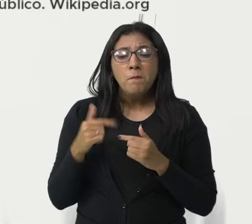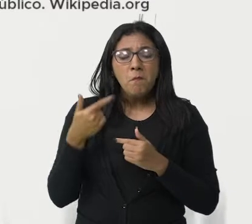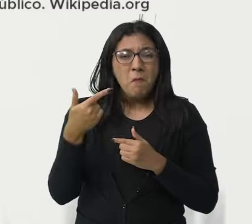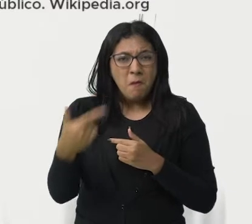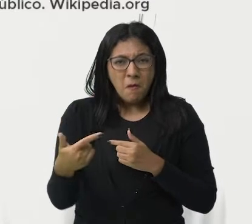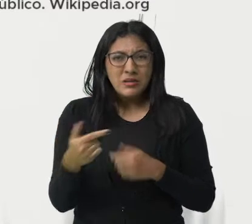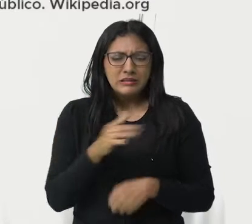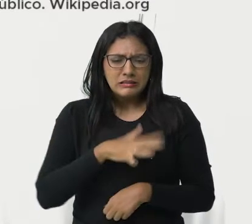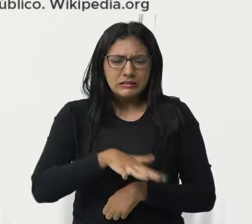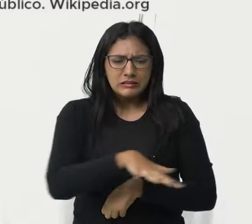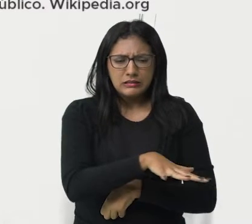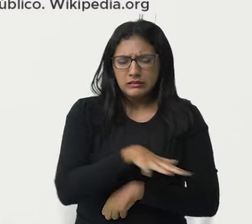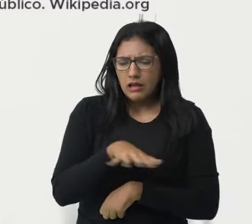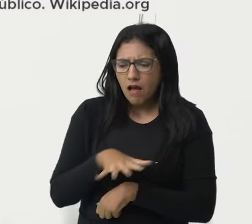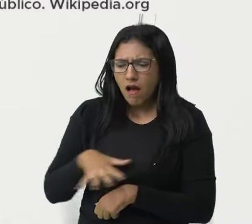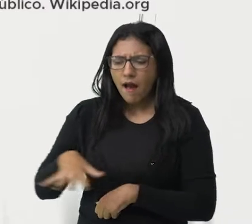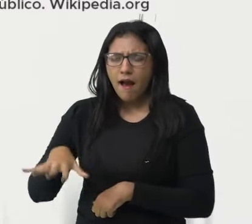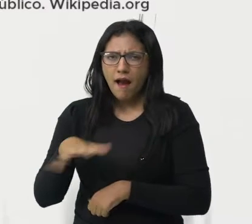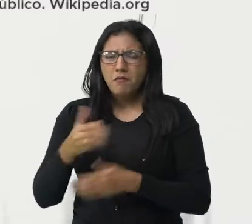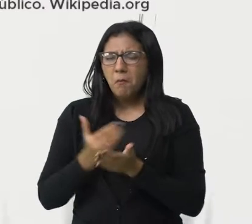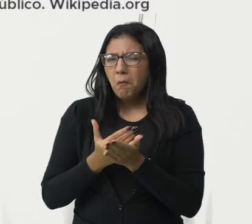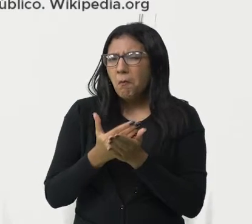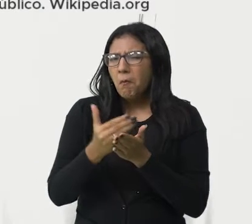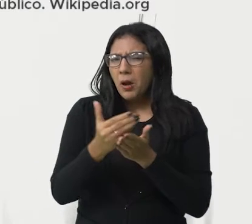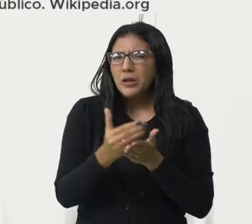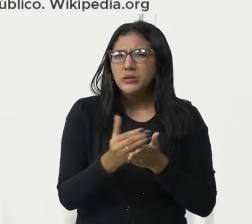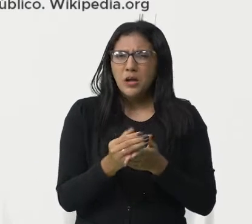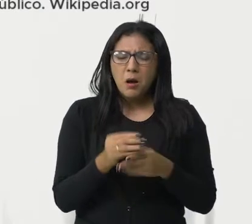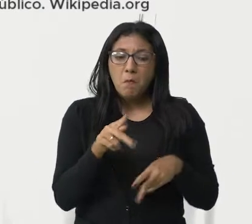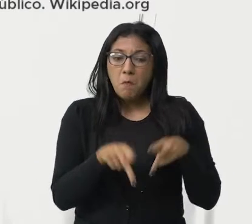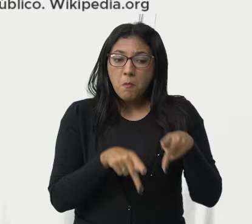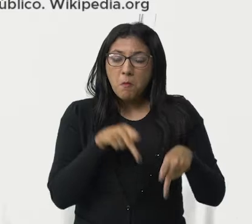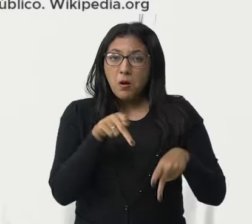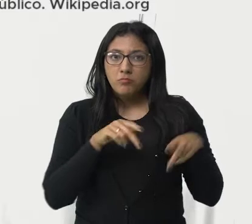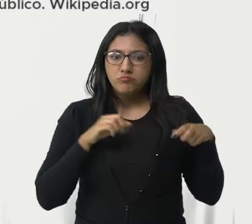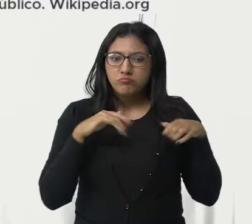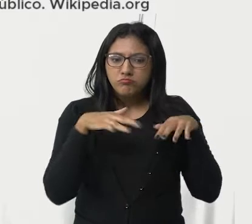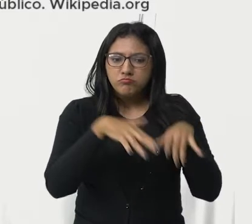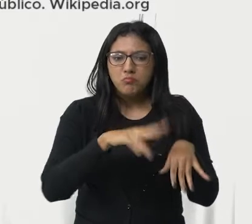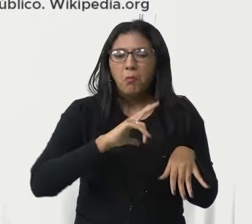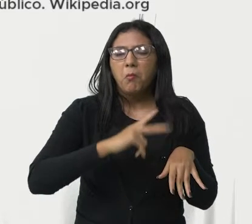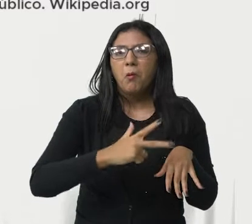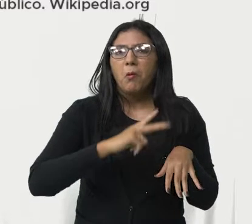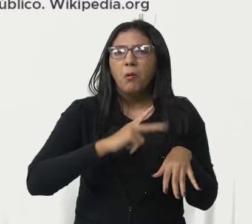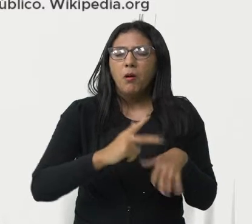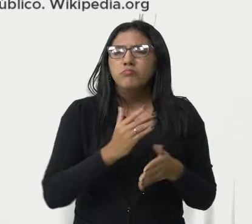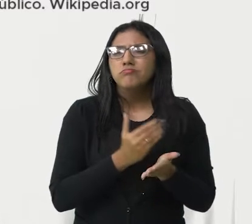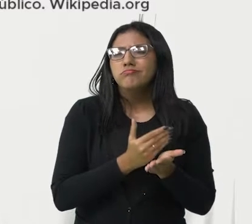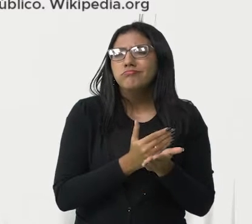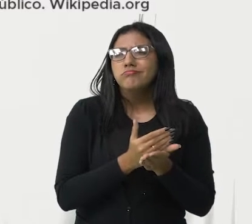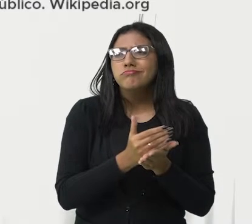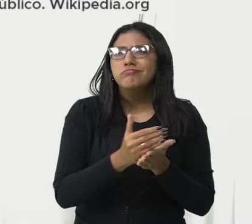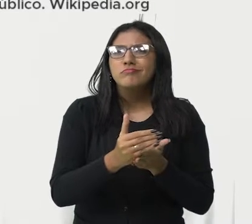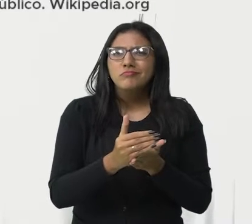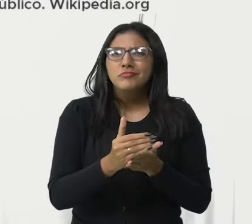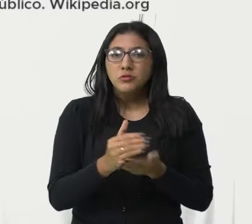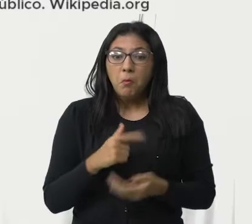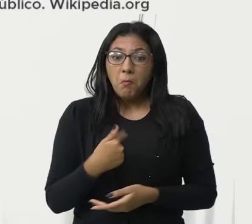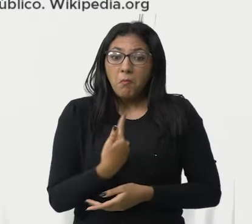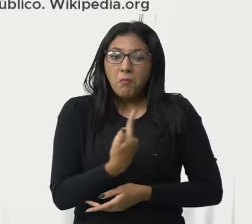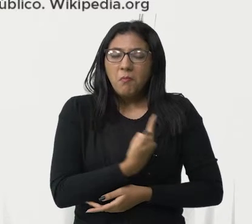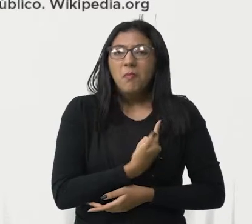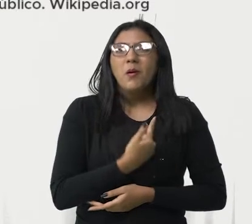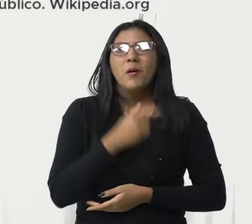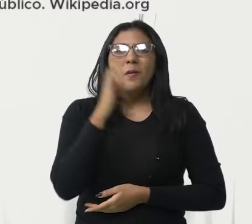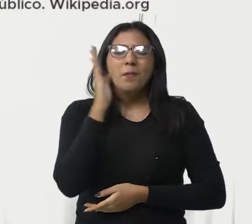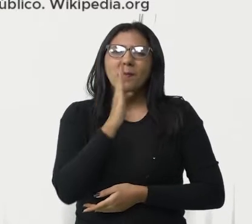essas terras, né, que começaram a ser ocupadas aí pelos portugueses, começa a formar o nosso país, que